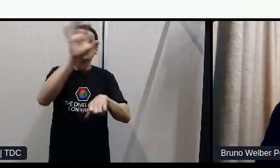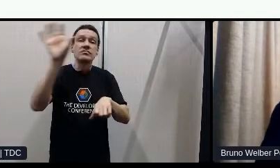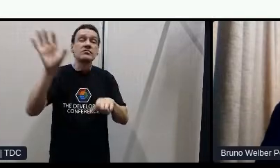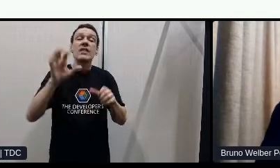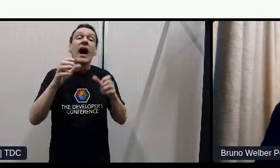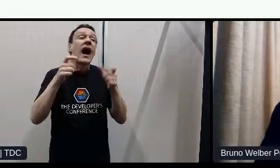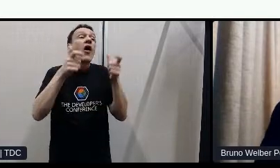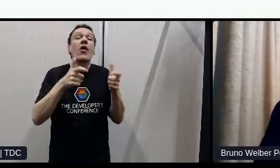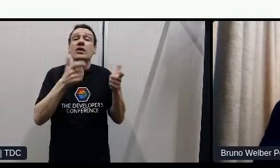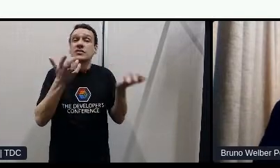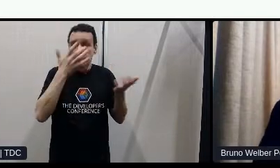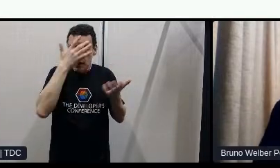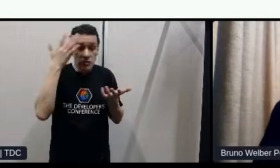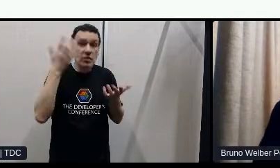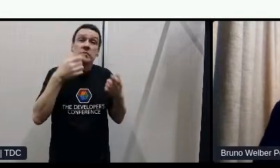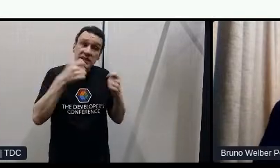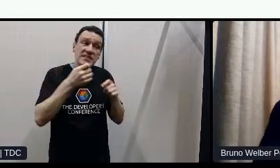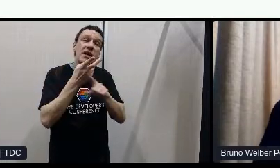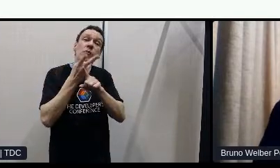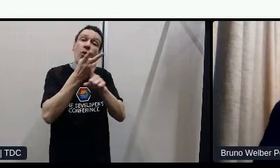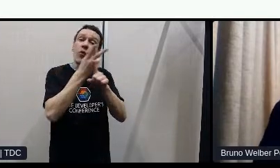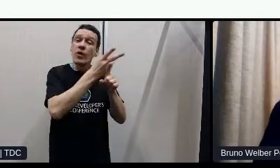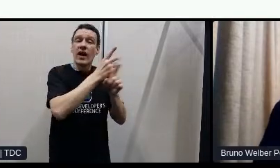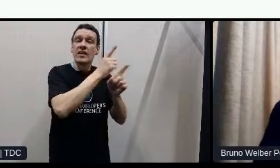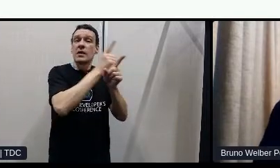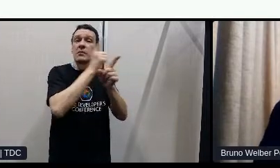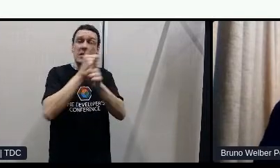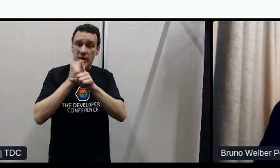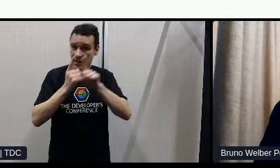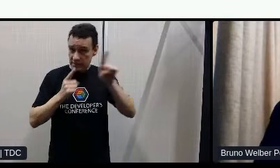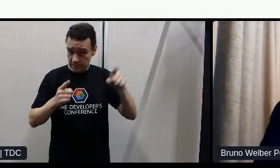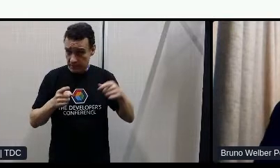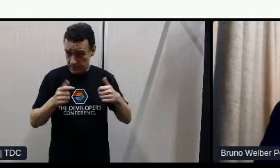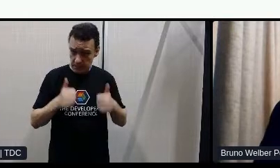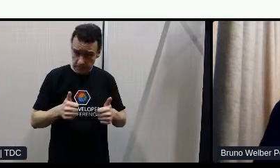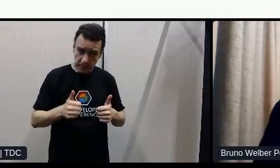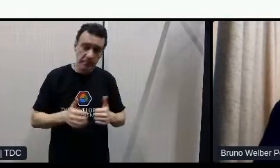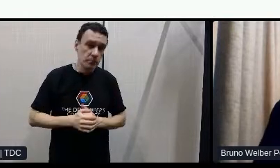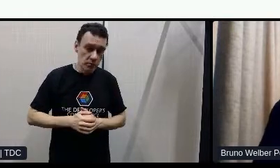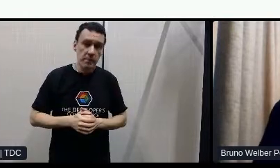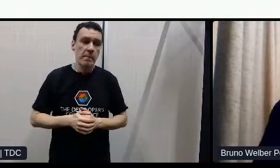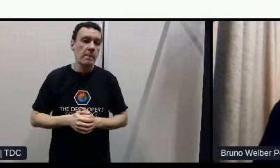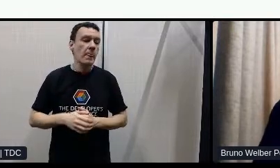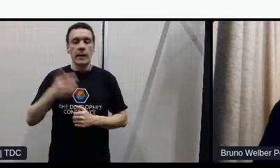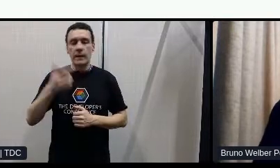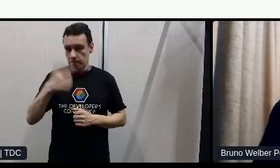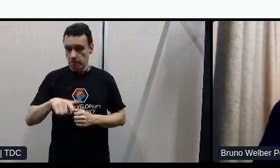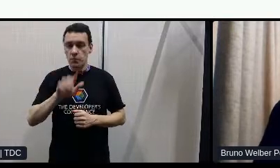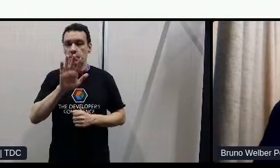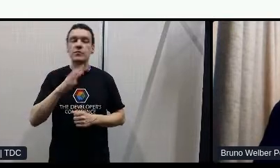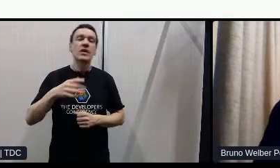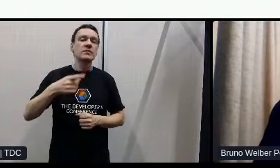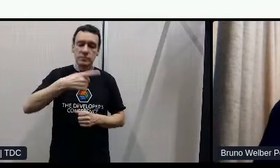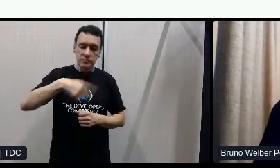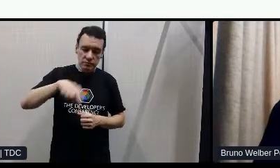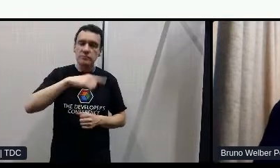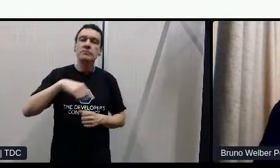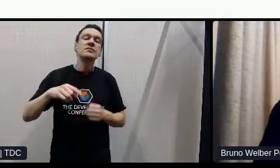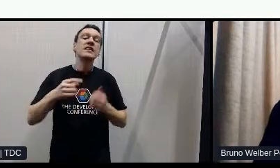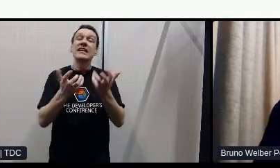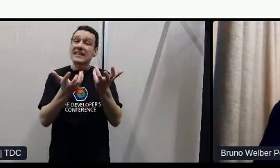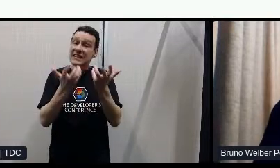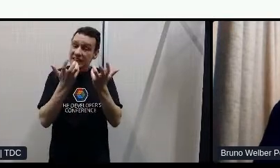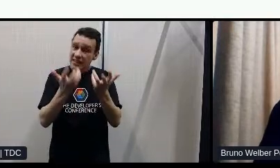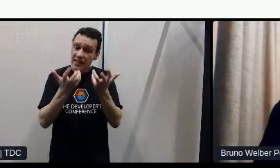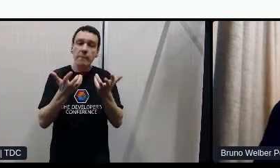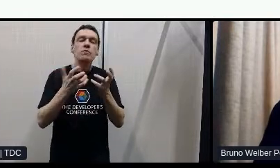pesquisa. A gente queria garantir efetivamente que essa pesquisa fosse a nível